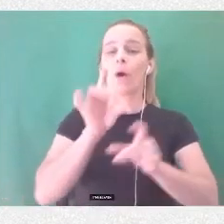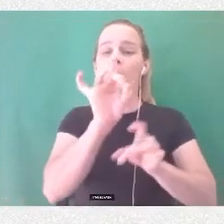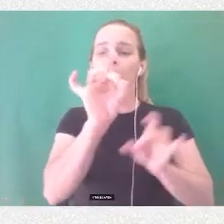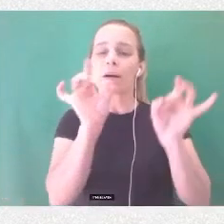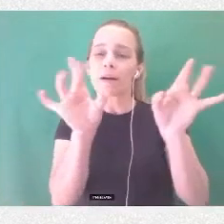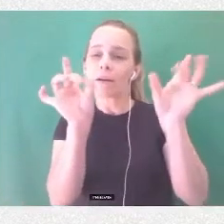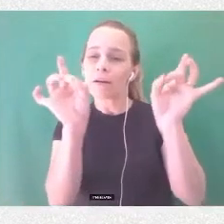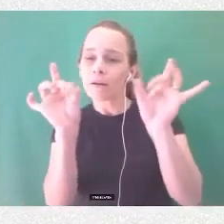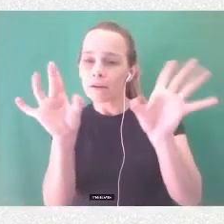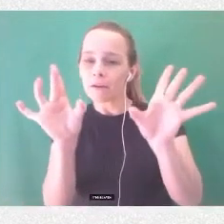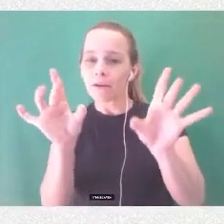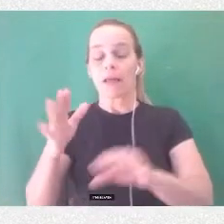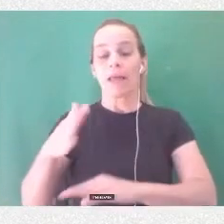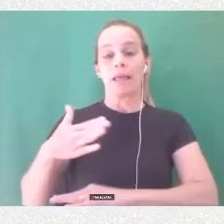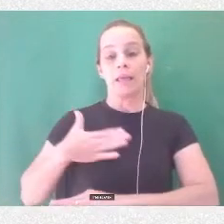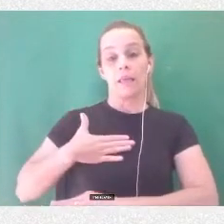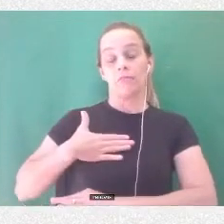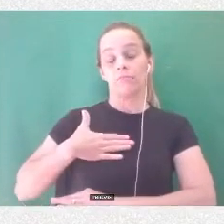Eu não sei se